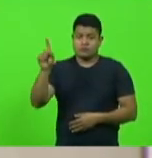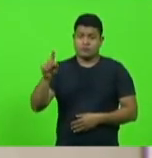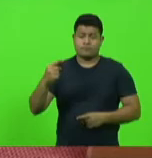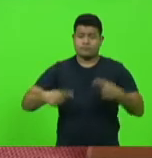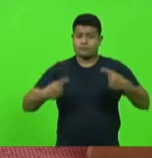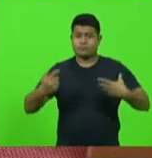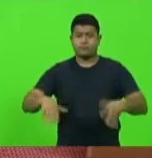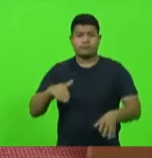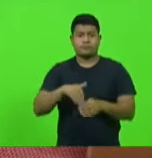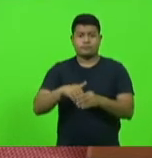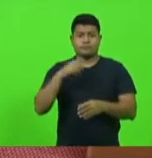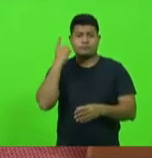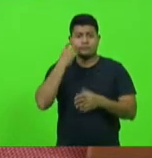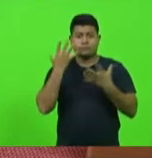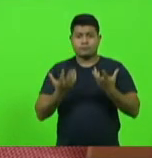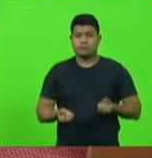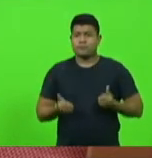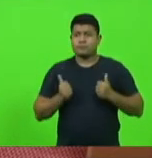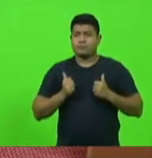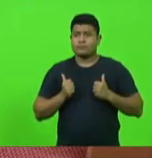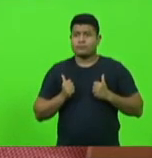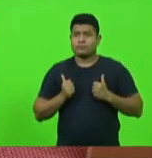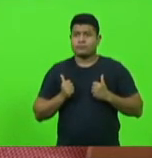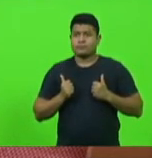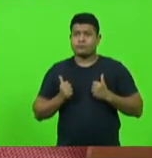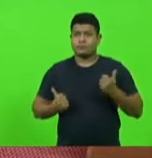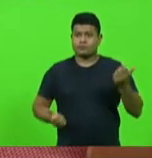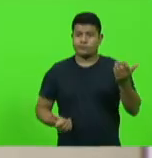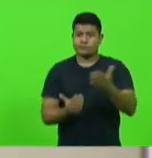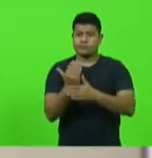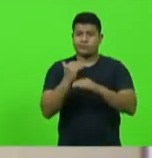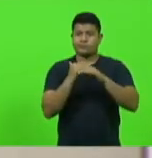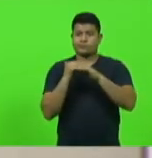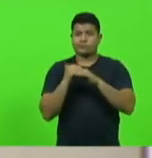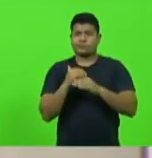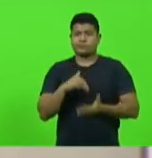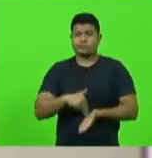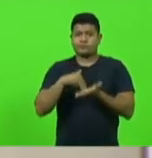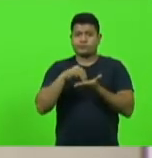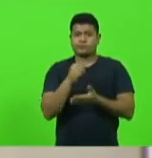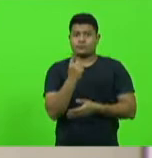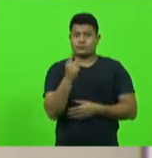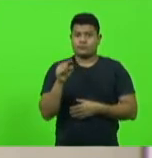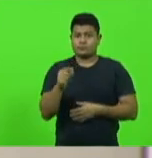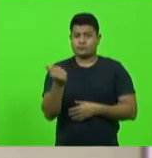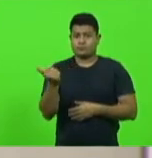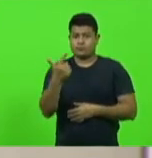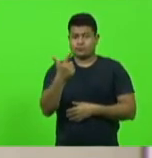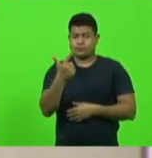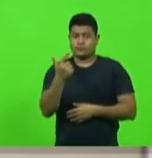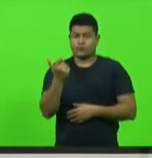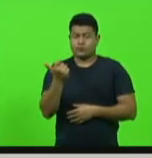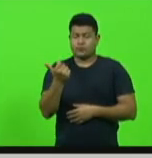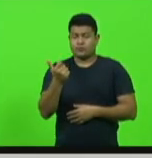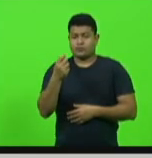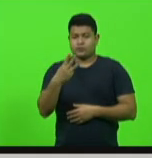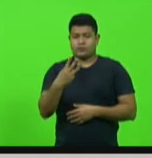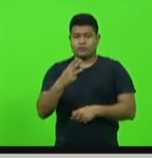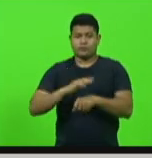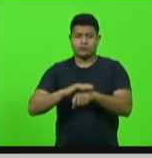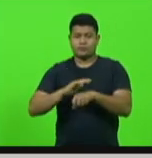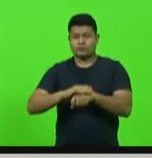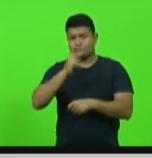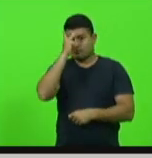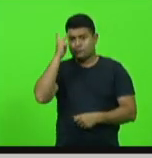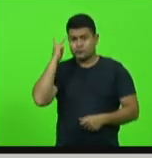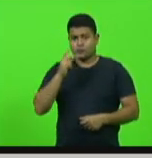aprovam permaneçam como se encontram. Aprovado por unanimidade. Moção 1013, autor deputada Paulinha, cumprimentando a senhora